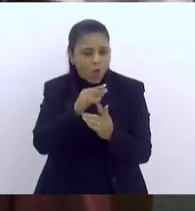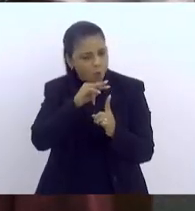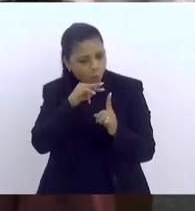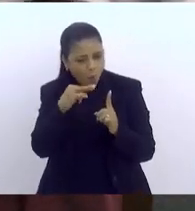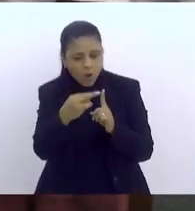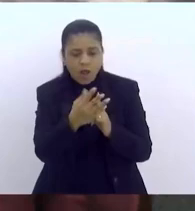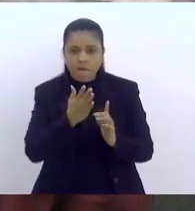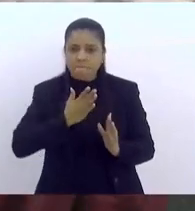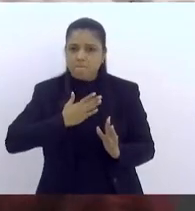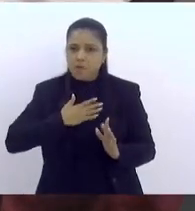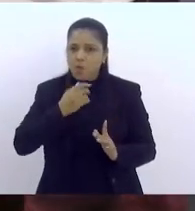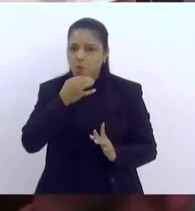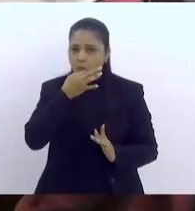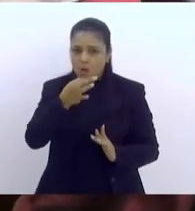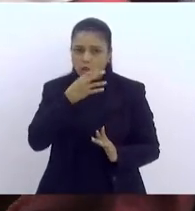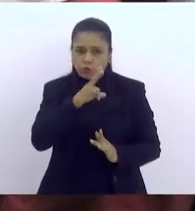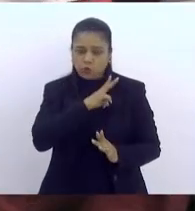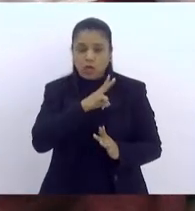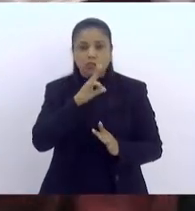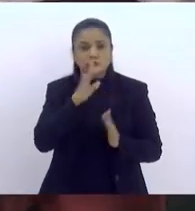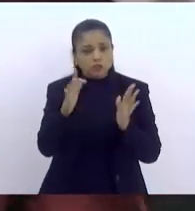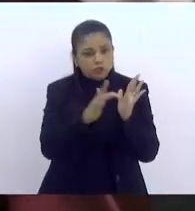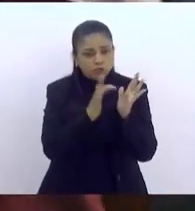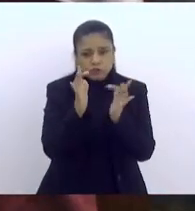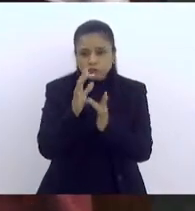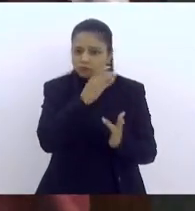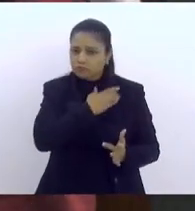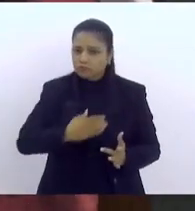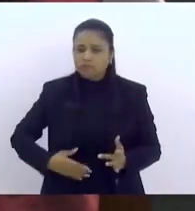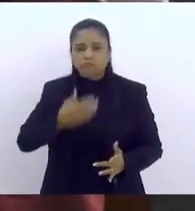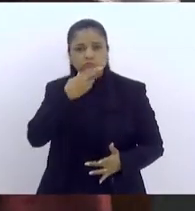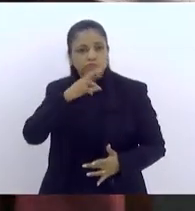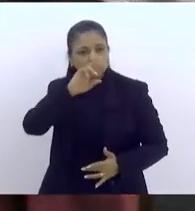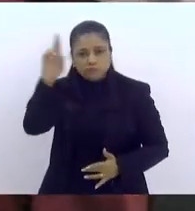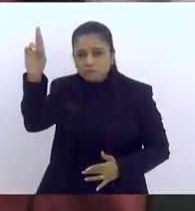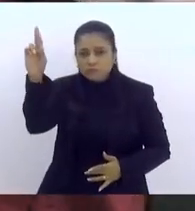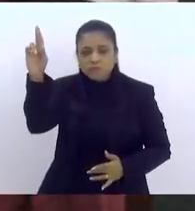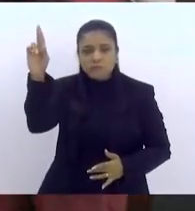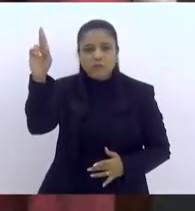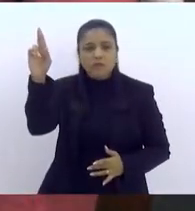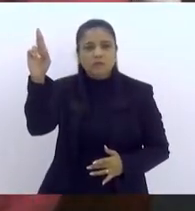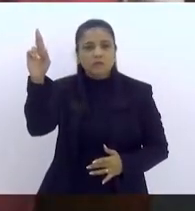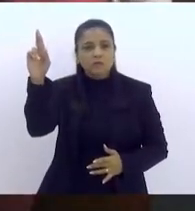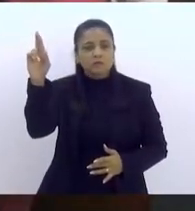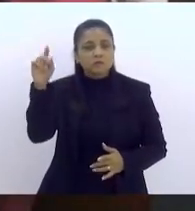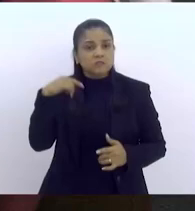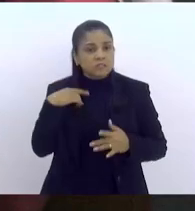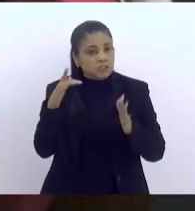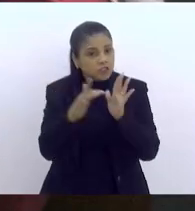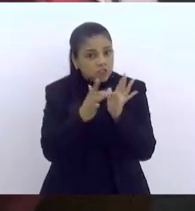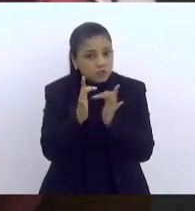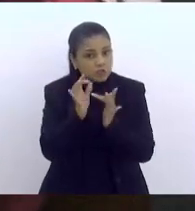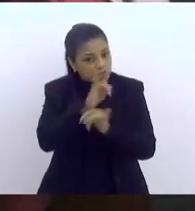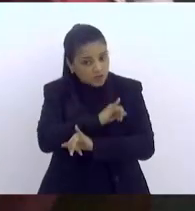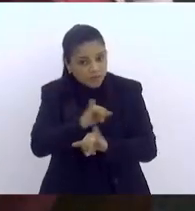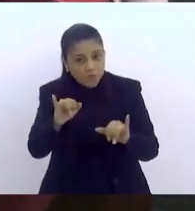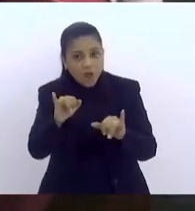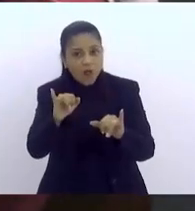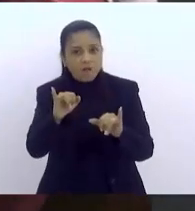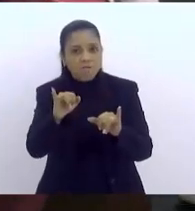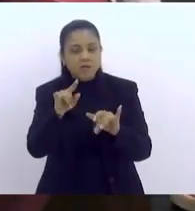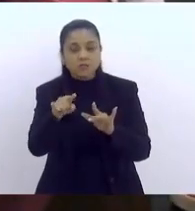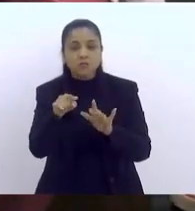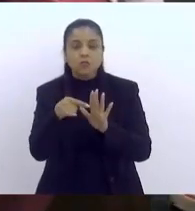tenho, eu confesso, Jesus Cristo é o Senhor, eu. E Jesus, a gente fala dele para as pessoas, mas a gente não impõe